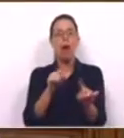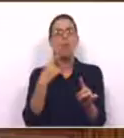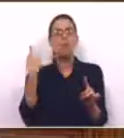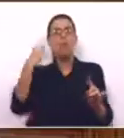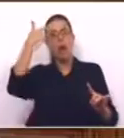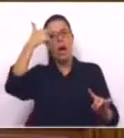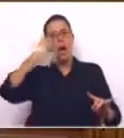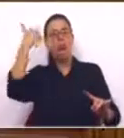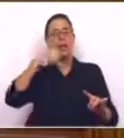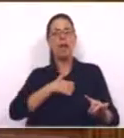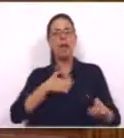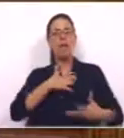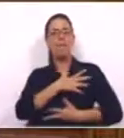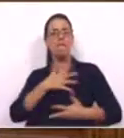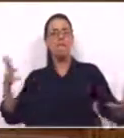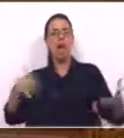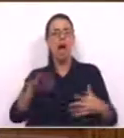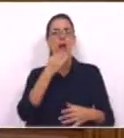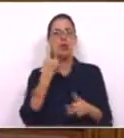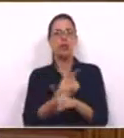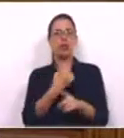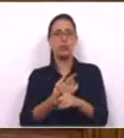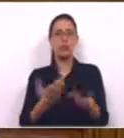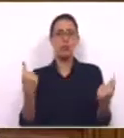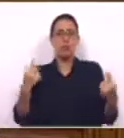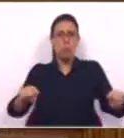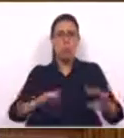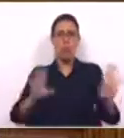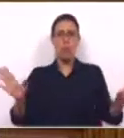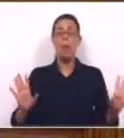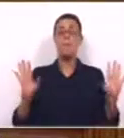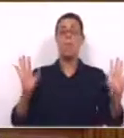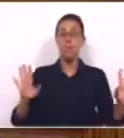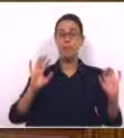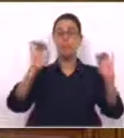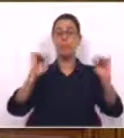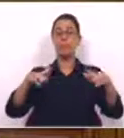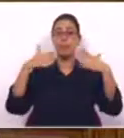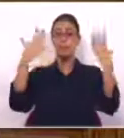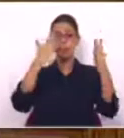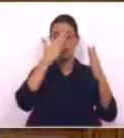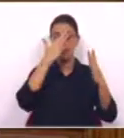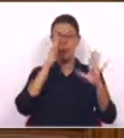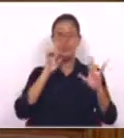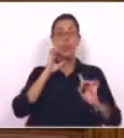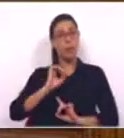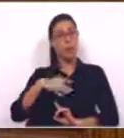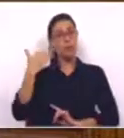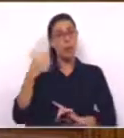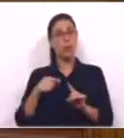servir as multinacionais do setor agroalimentar e nada mais mas há aqui um princípio que é